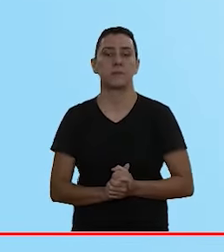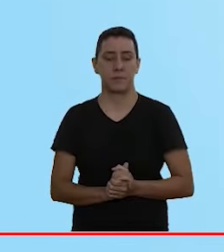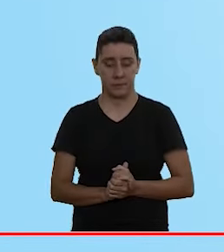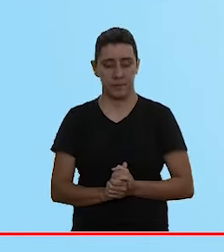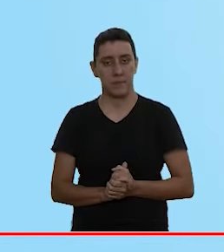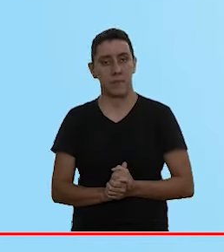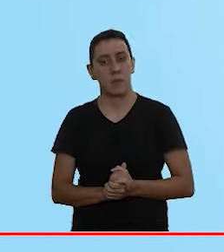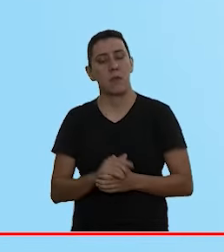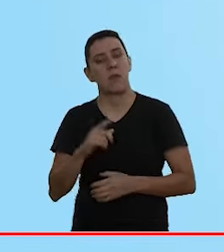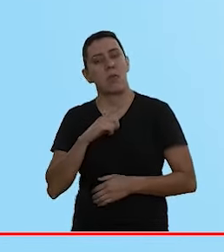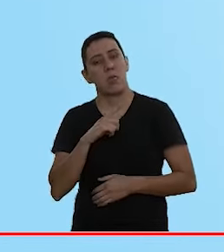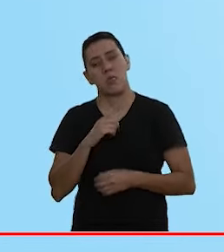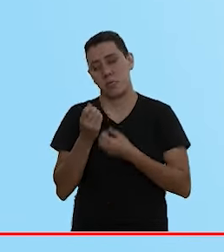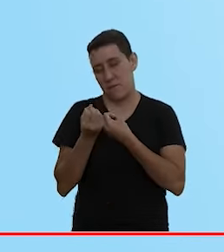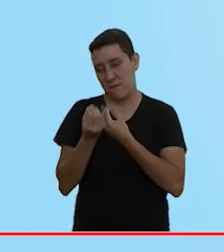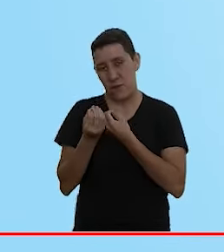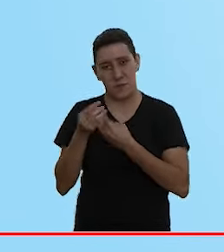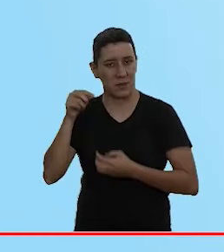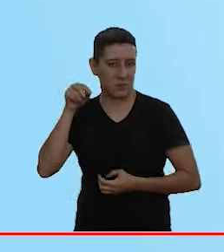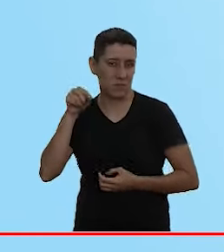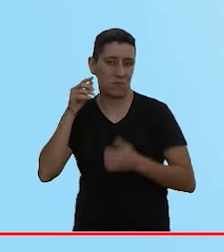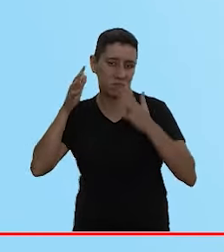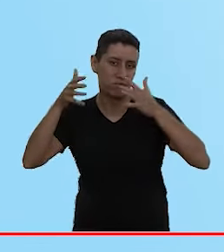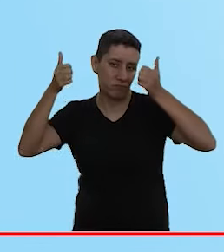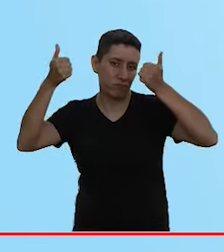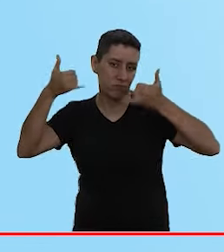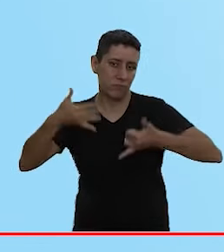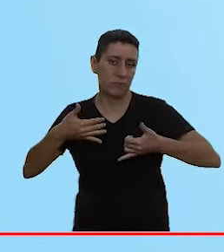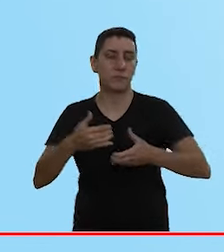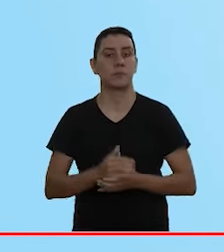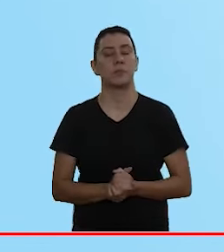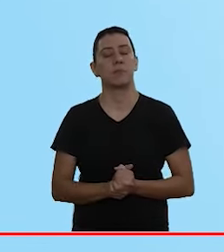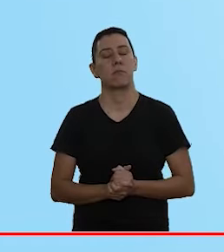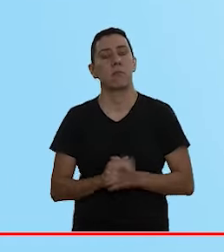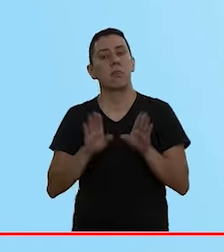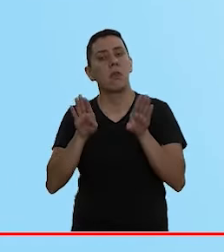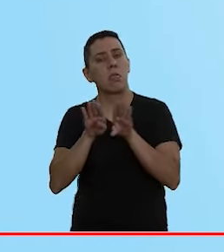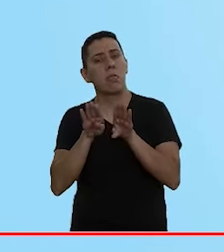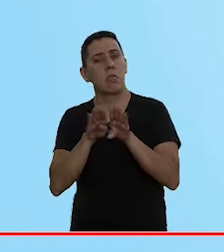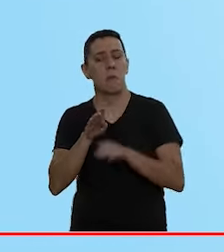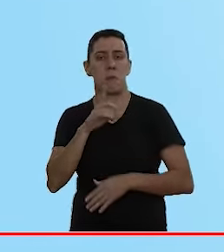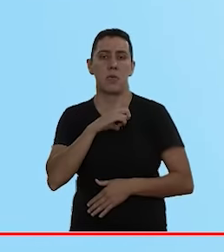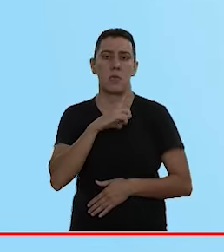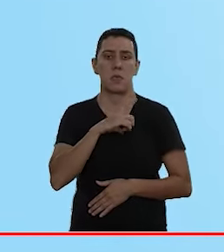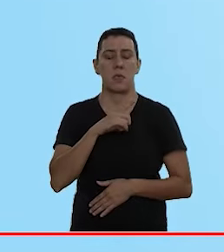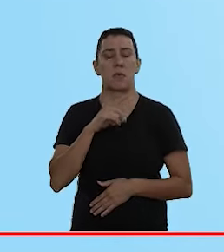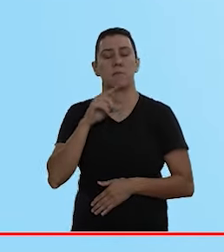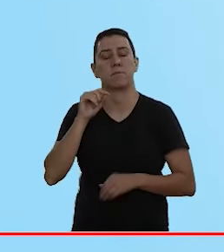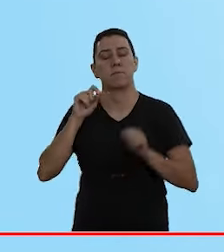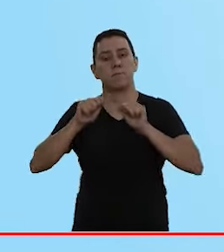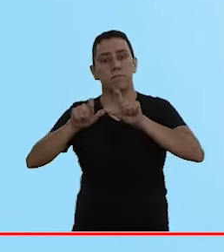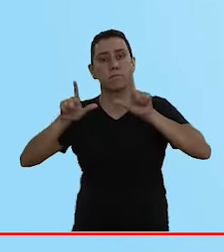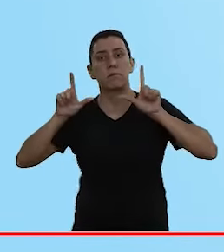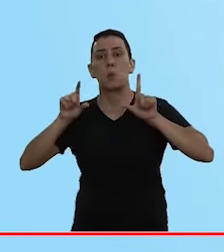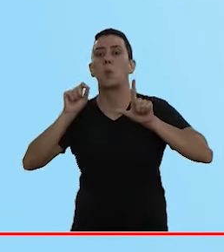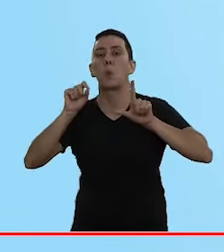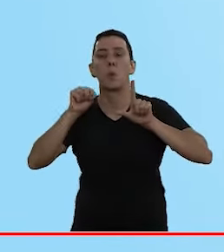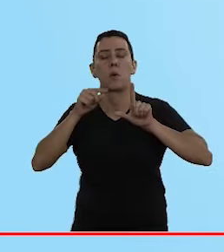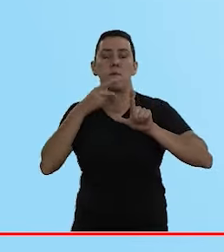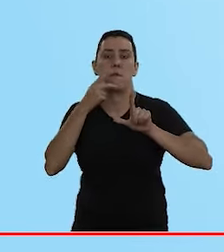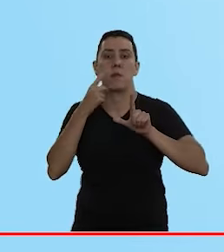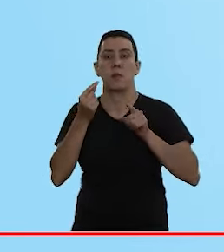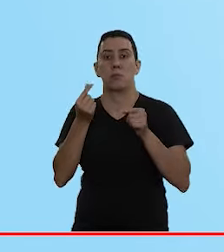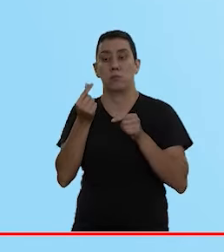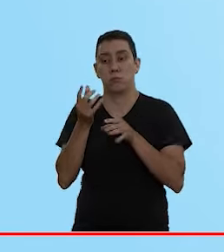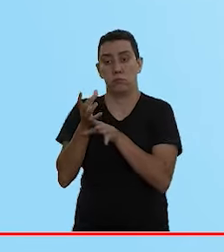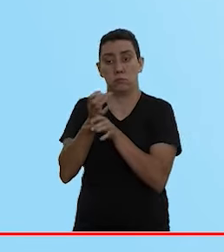Alguns dados aqui, como eu já mencionei, né? E também a nossa receita aqui tem crescido em